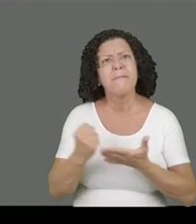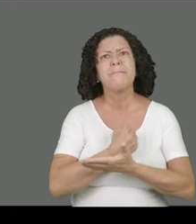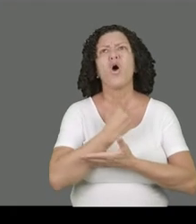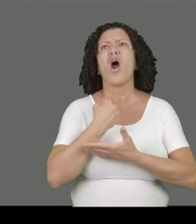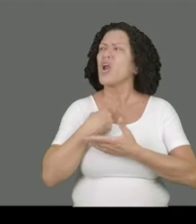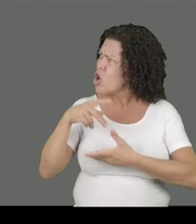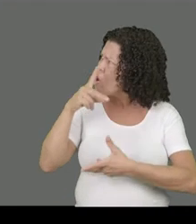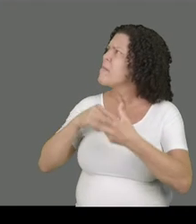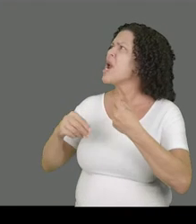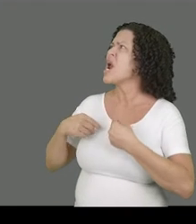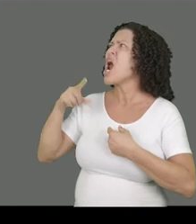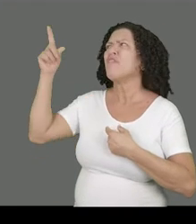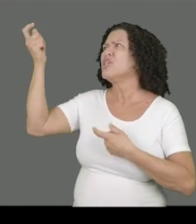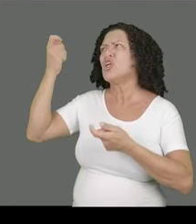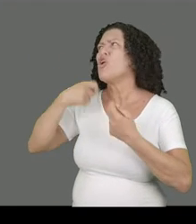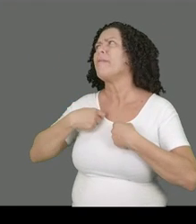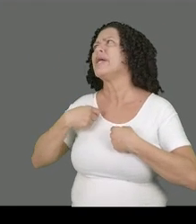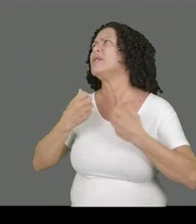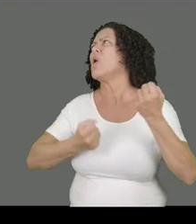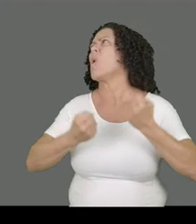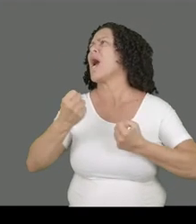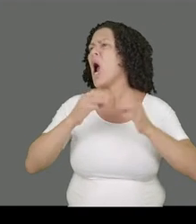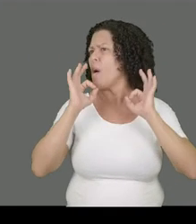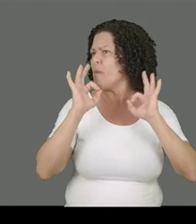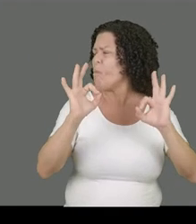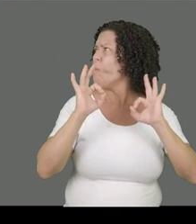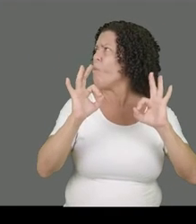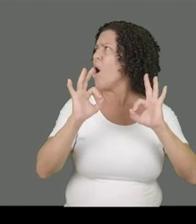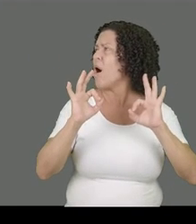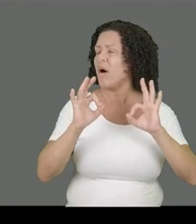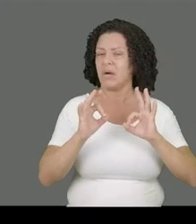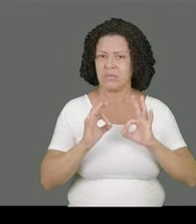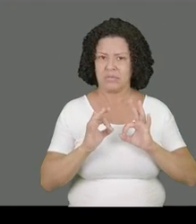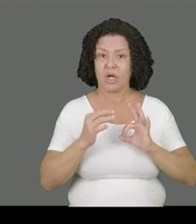consegui. Poxa, eu não mereço. Deus não me deu aquilo